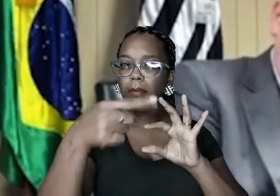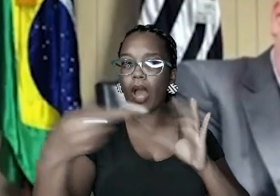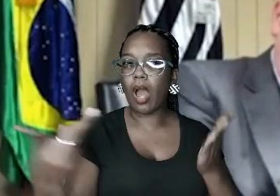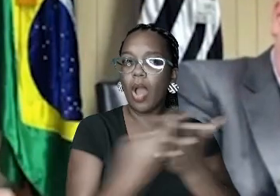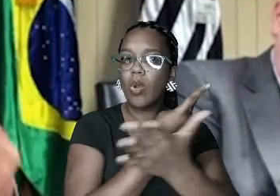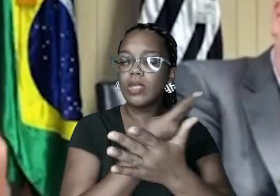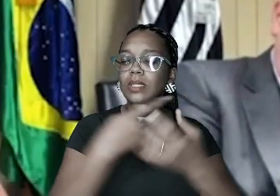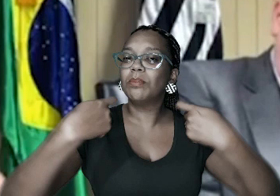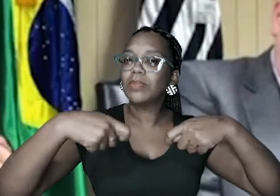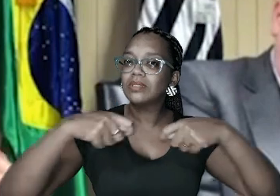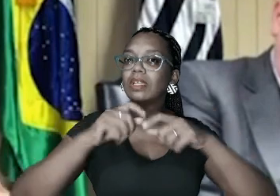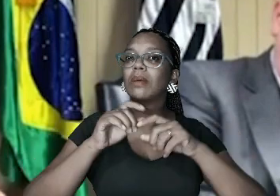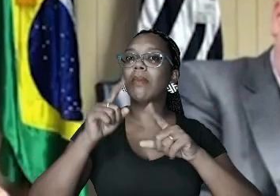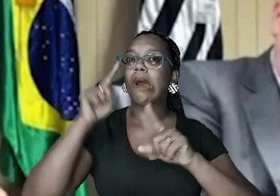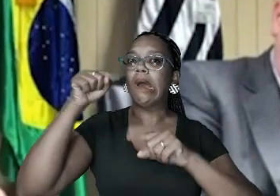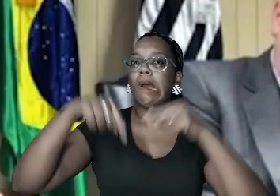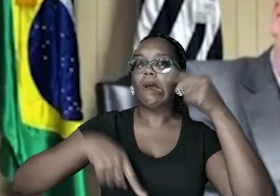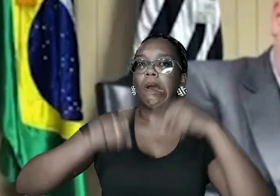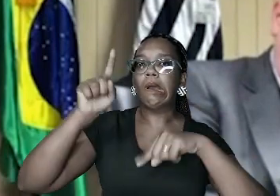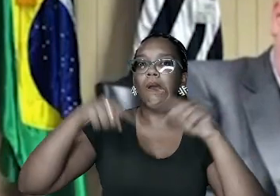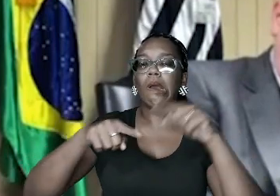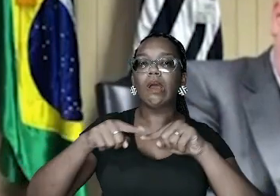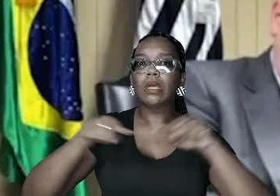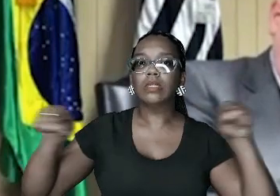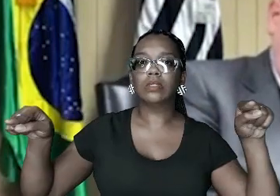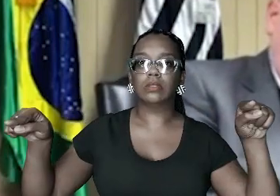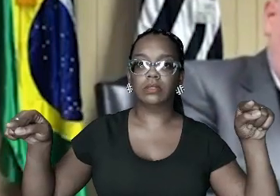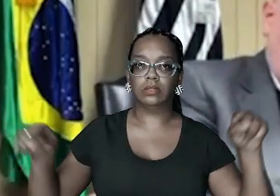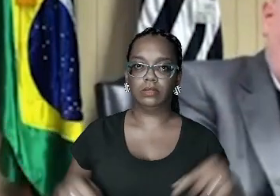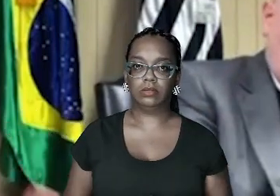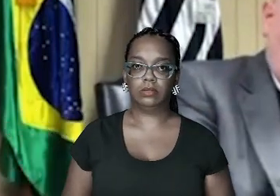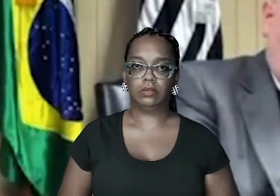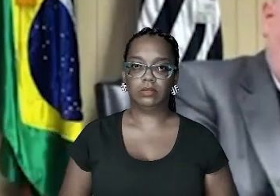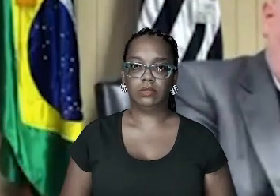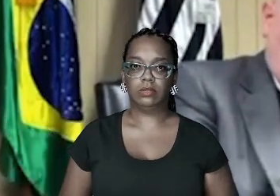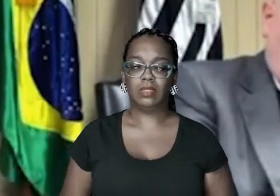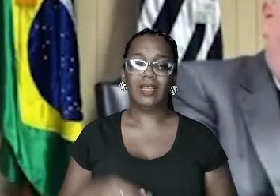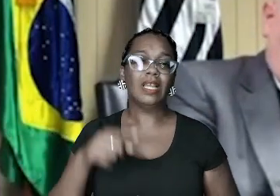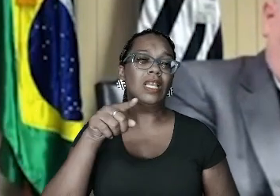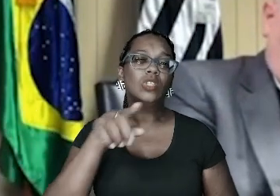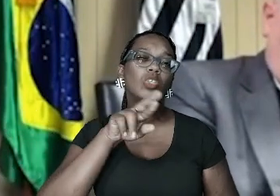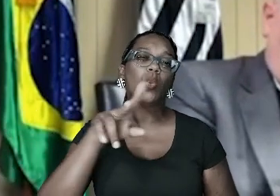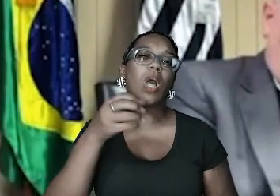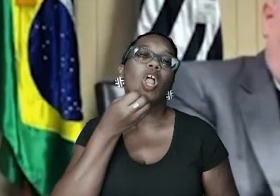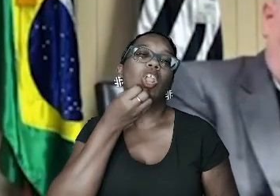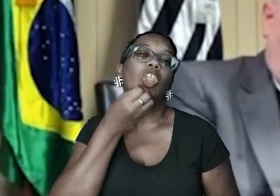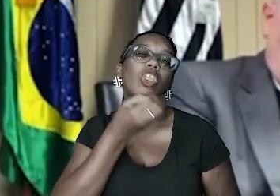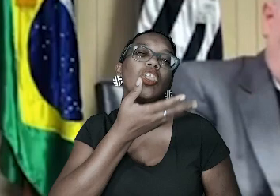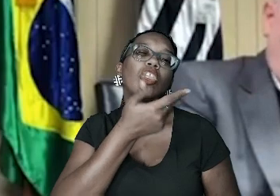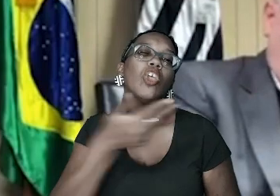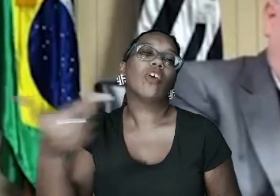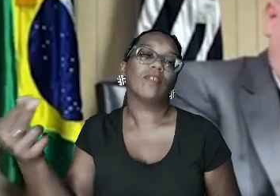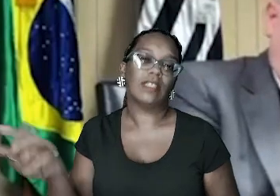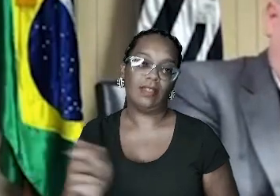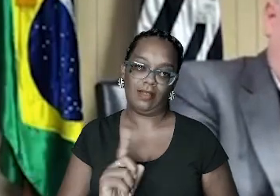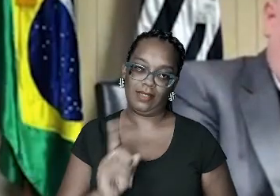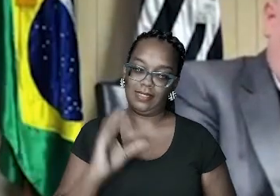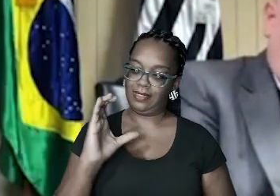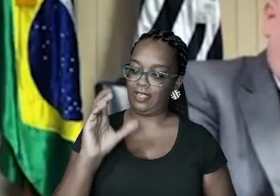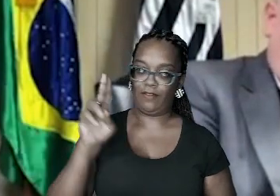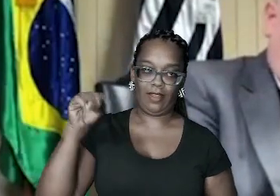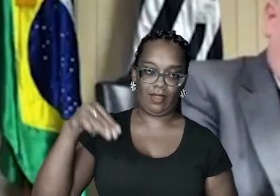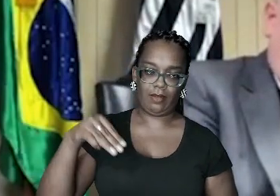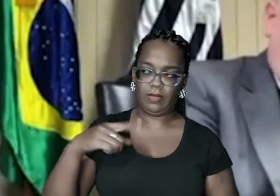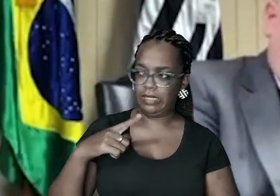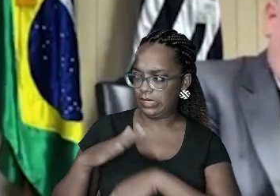verificasse se criou aquela relação de causalidade que seria necessária para permitir incidência da Norma isso não é